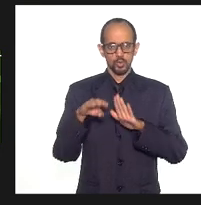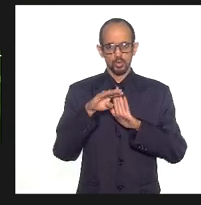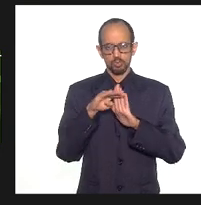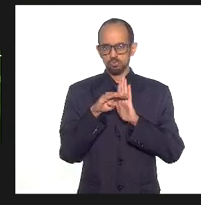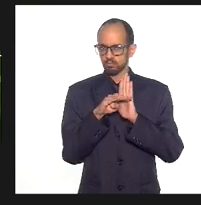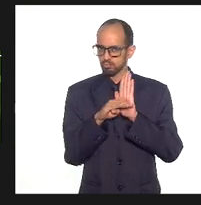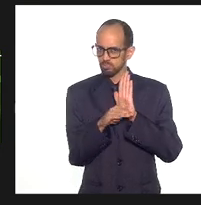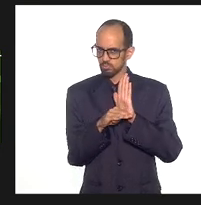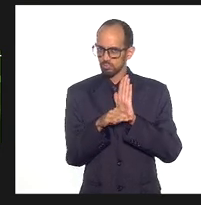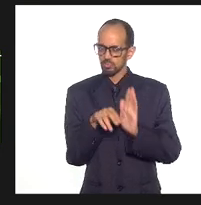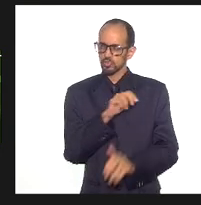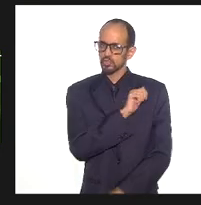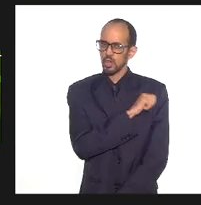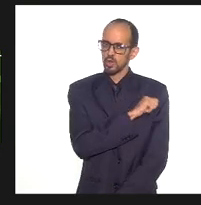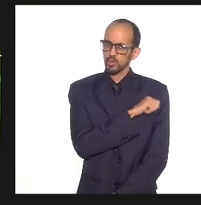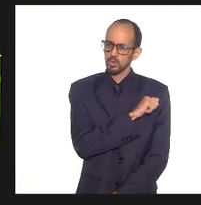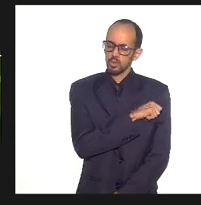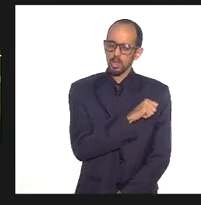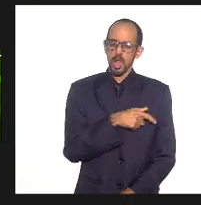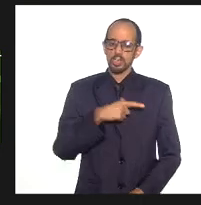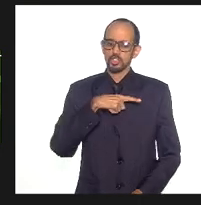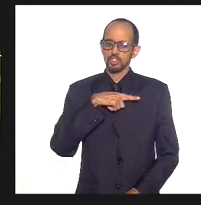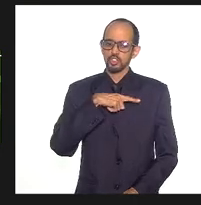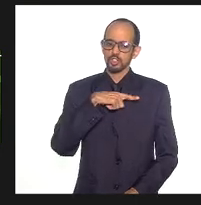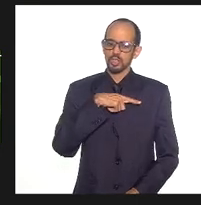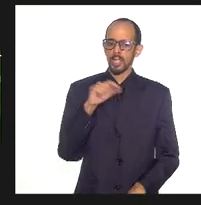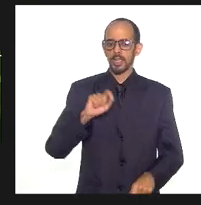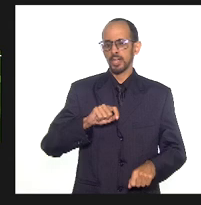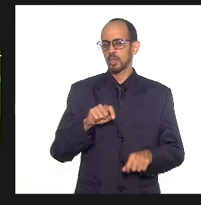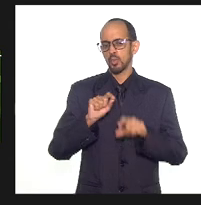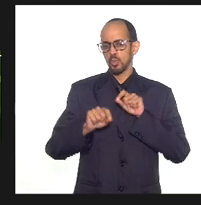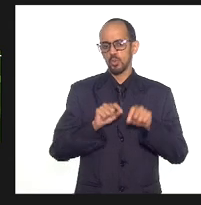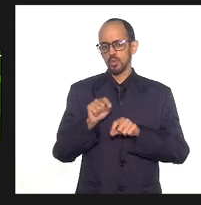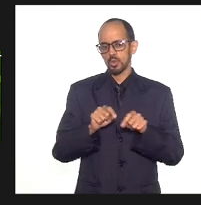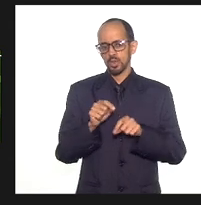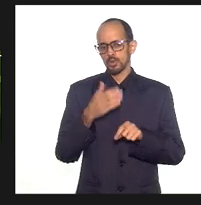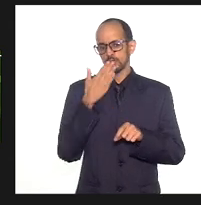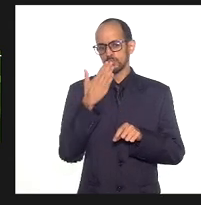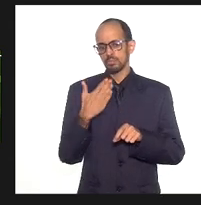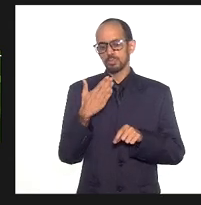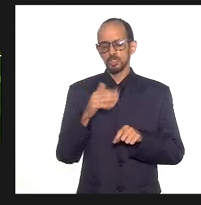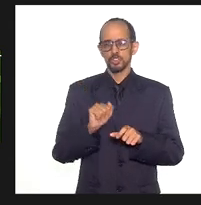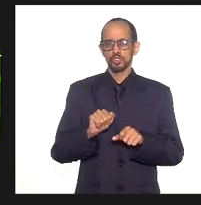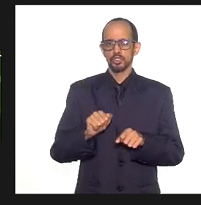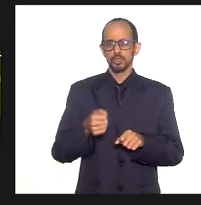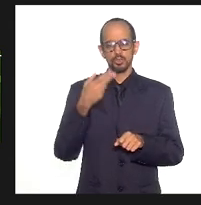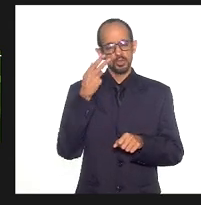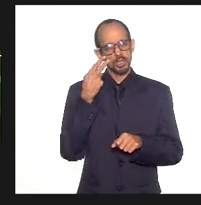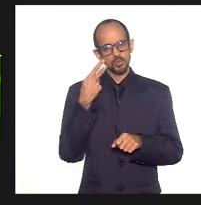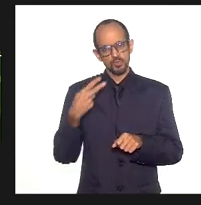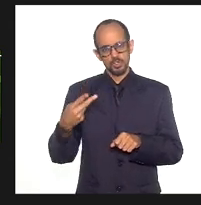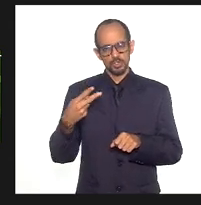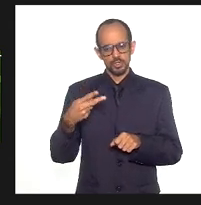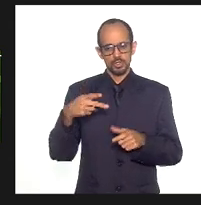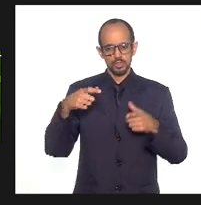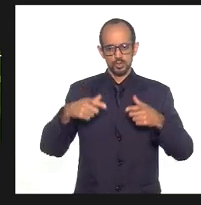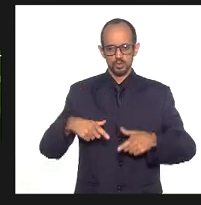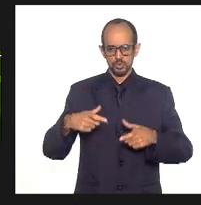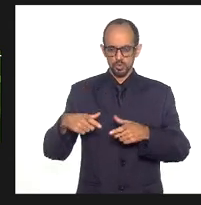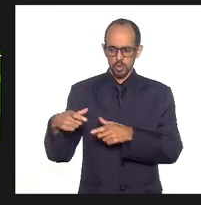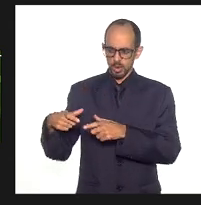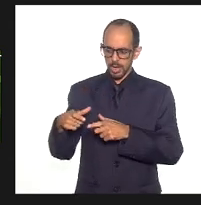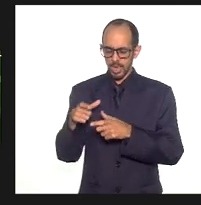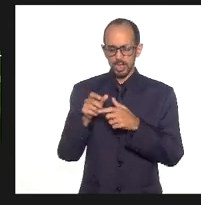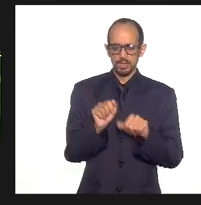análise mais detalhada, são feitas aí as solicitações, as visitas in loco,